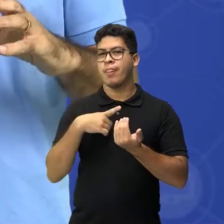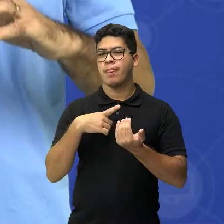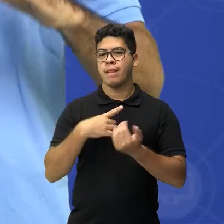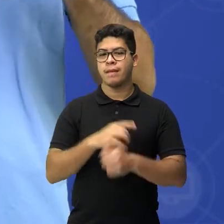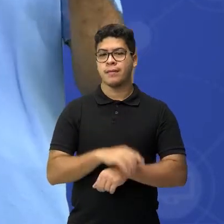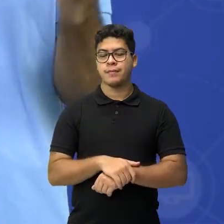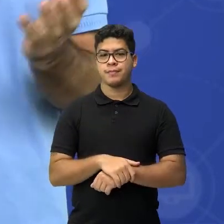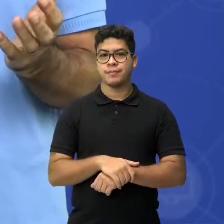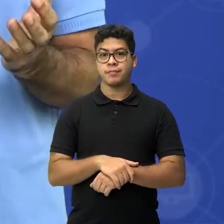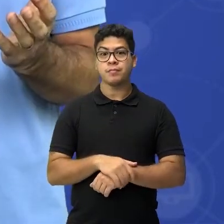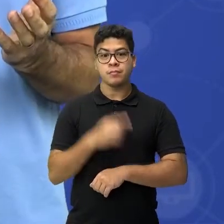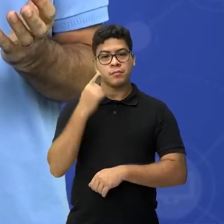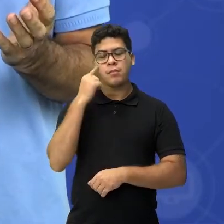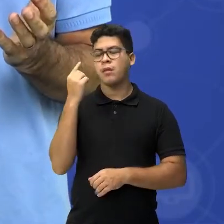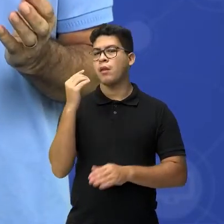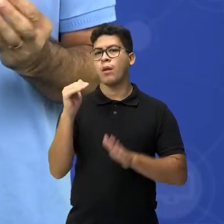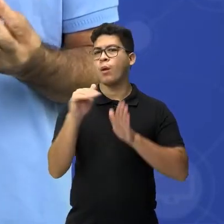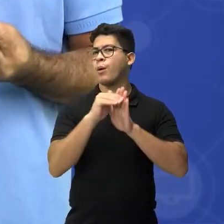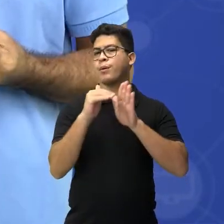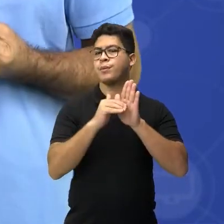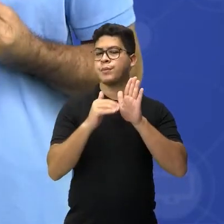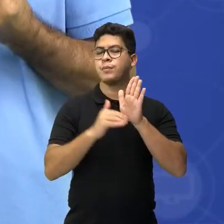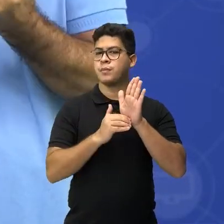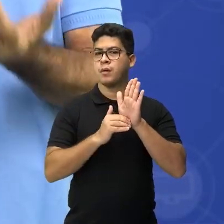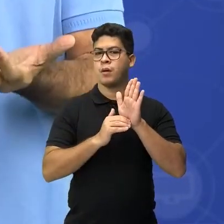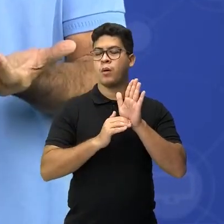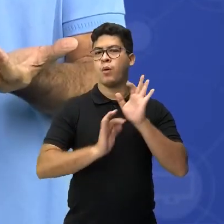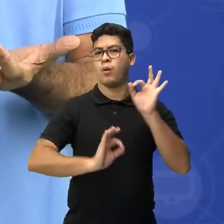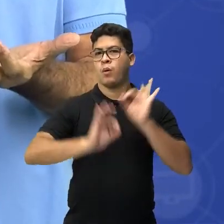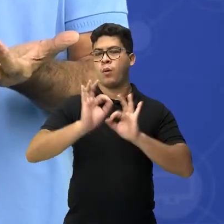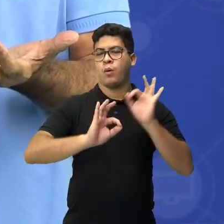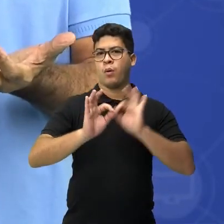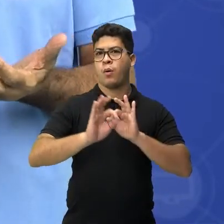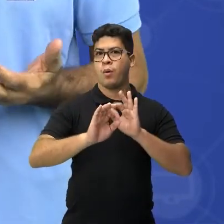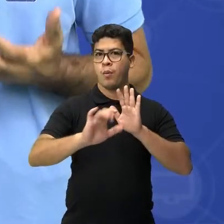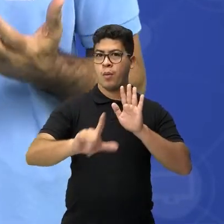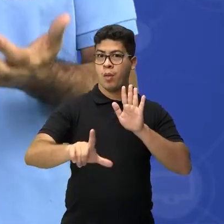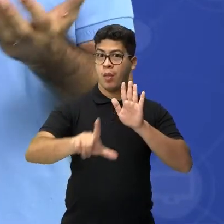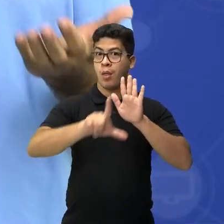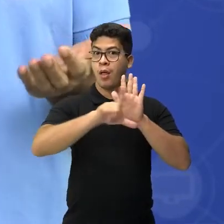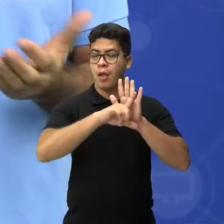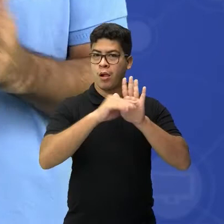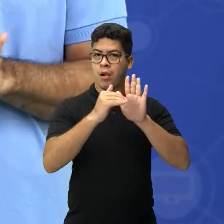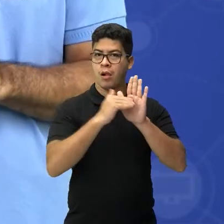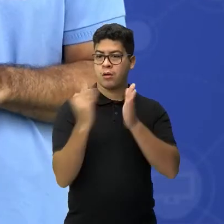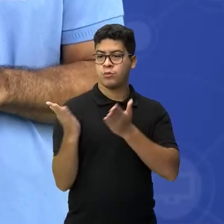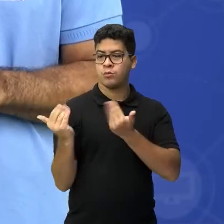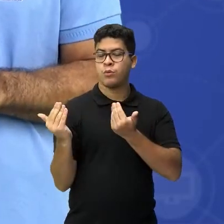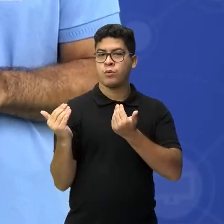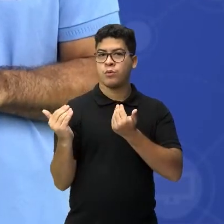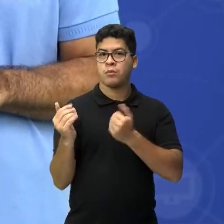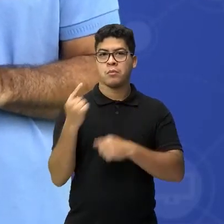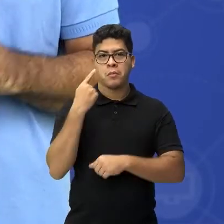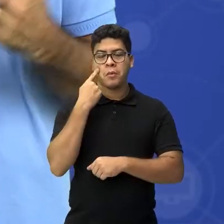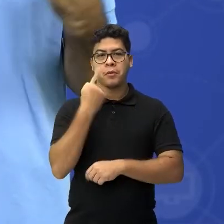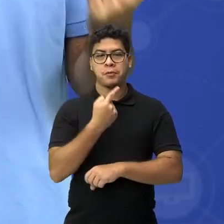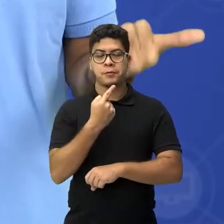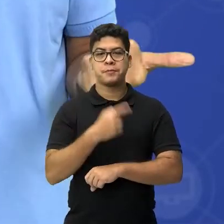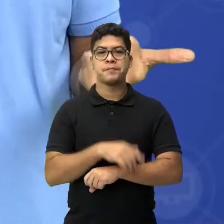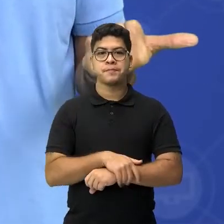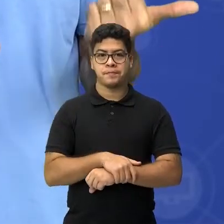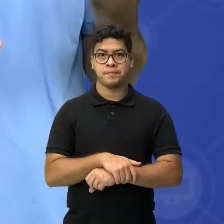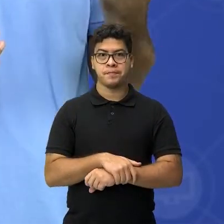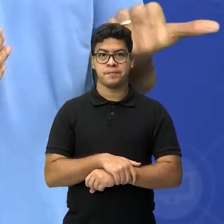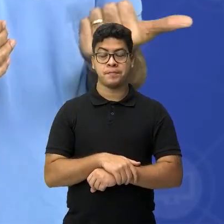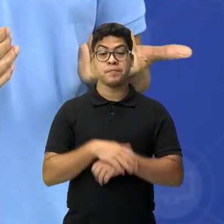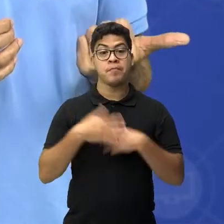Vamos ver, então, se criou, né, o Estatuto da Juventude para criar, para vir de encontro a essas problemáticas.